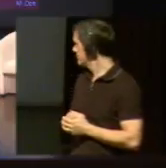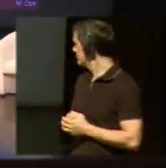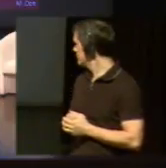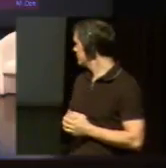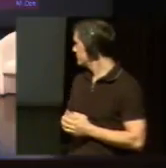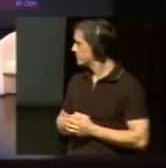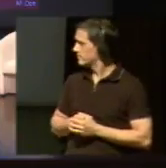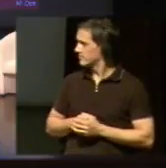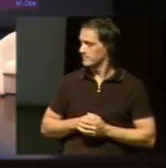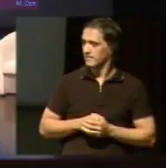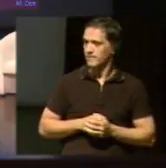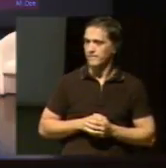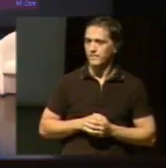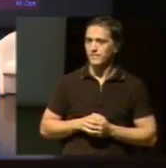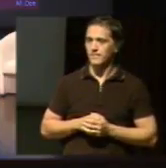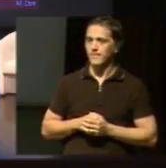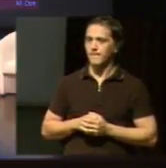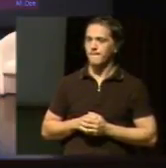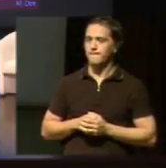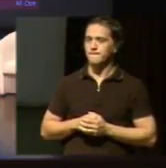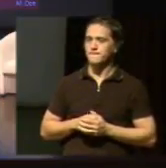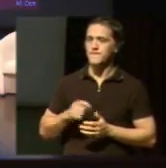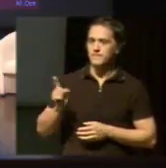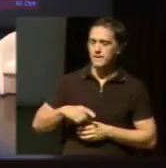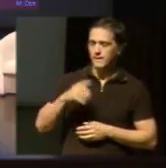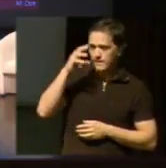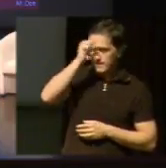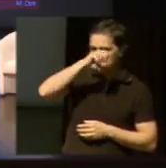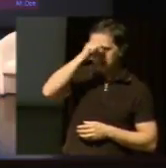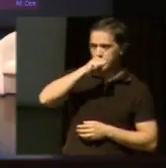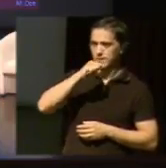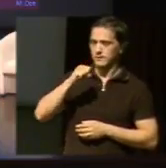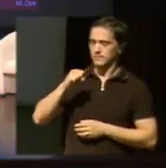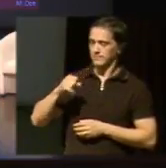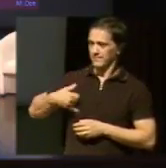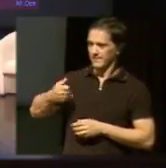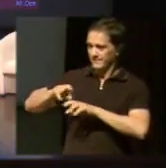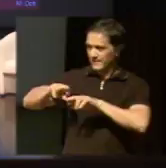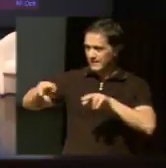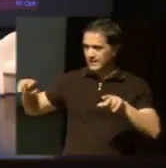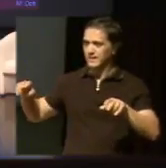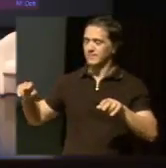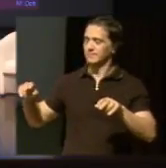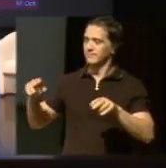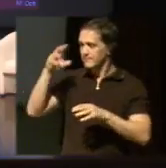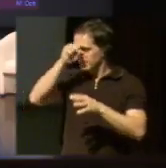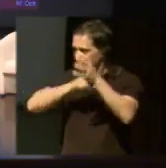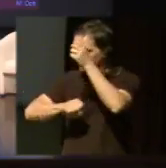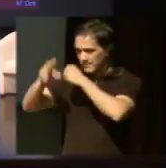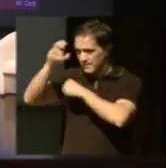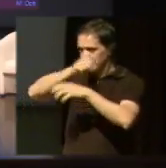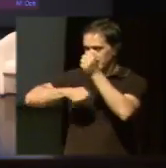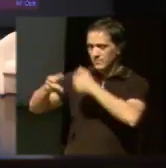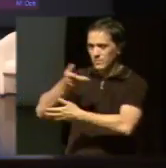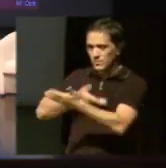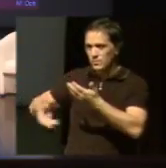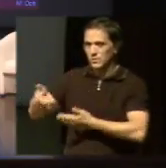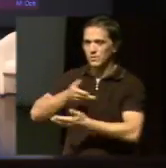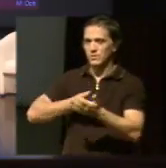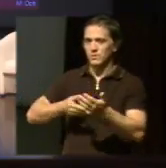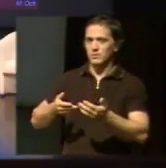E um efeito muito bom é um aprendizado entre gerações. Os mais velhos cuidam